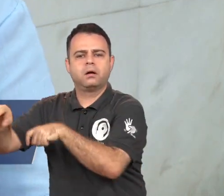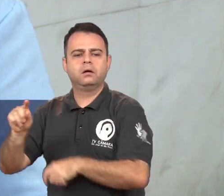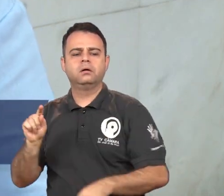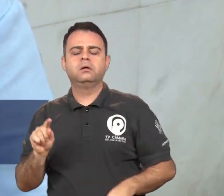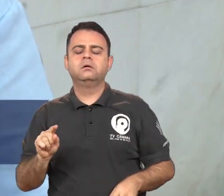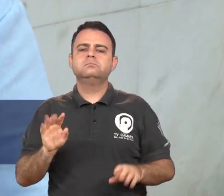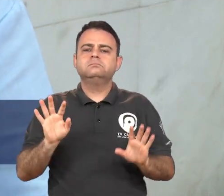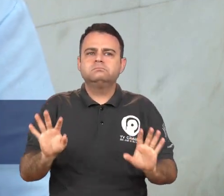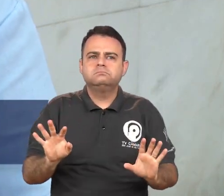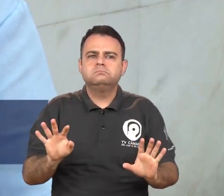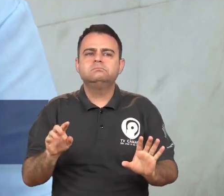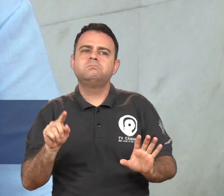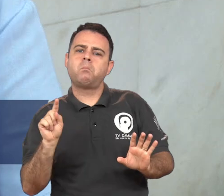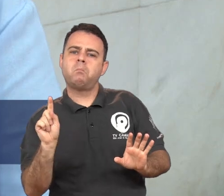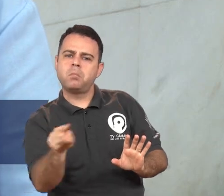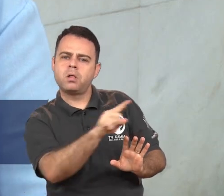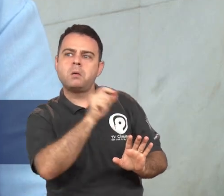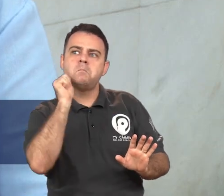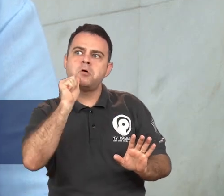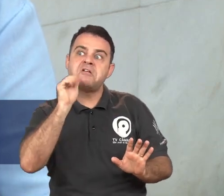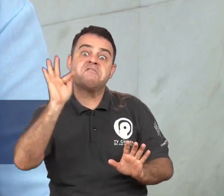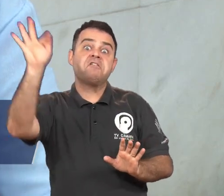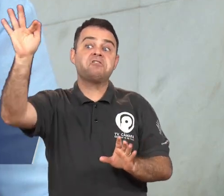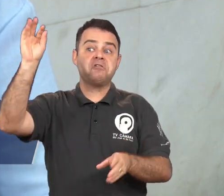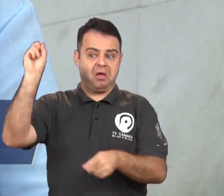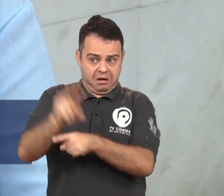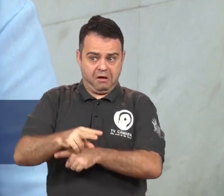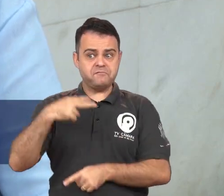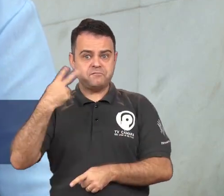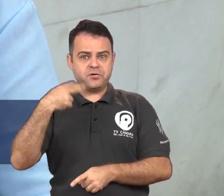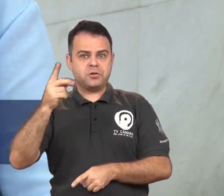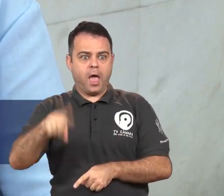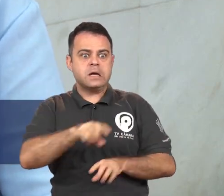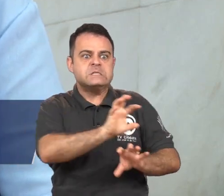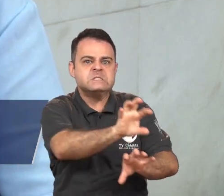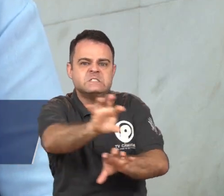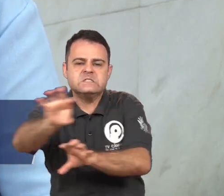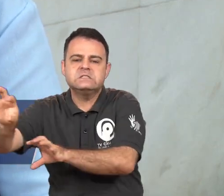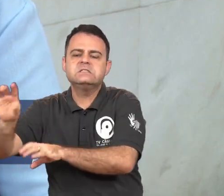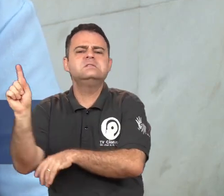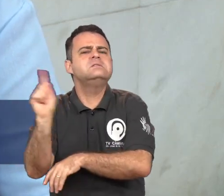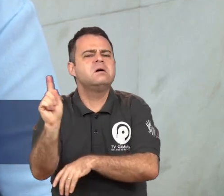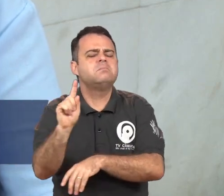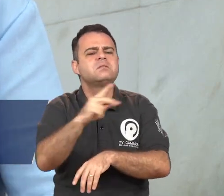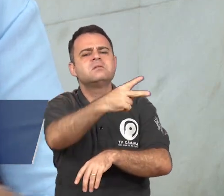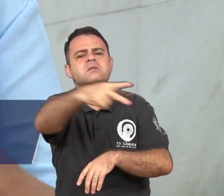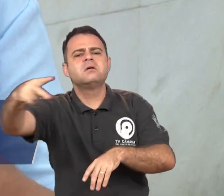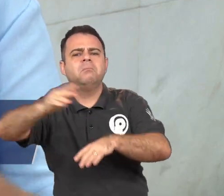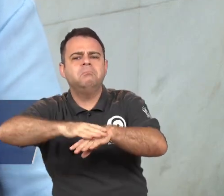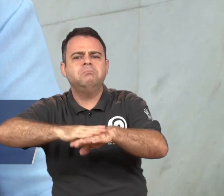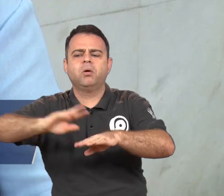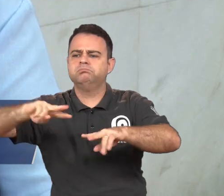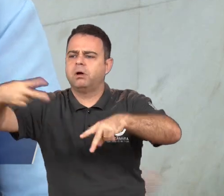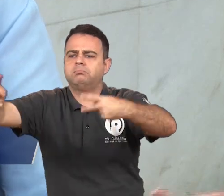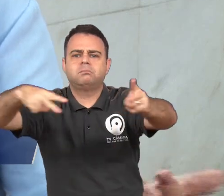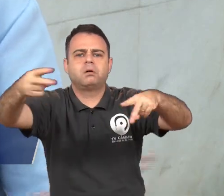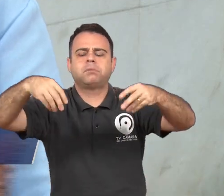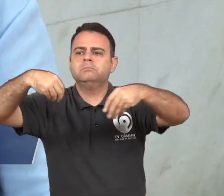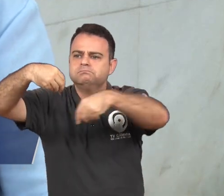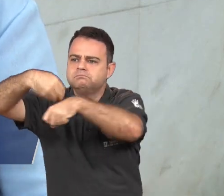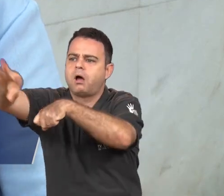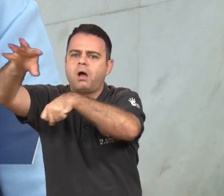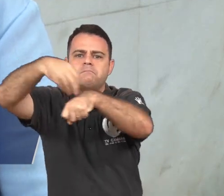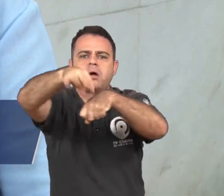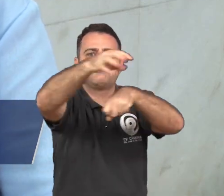se disponibilizar aí no próximo mandato para ser candidata, mas que essas mulheres multipliquem, sejam células, né, para